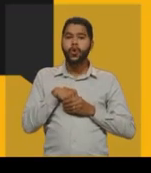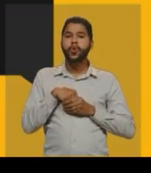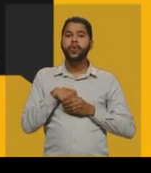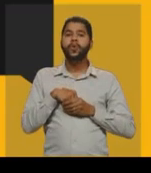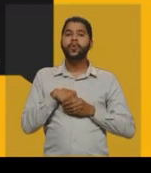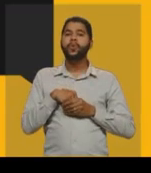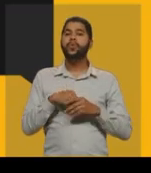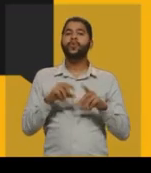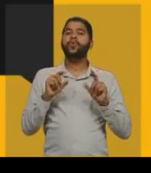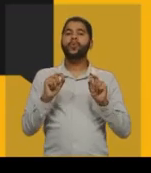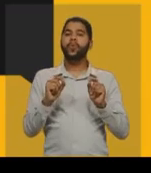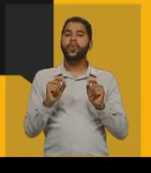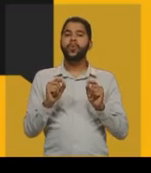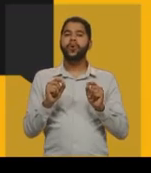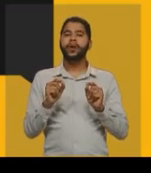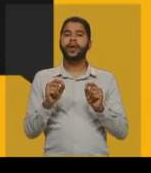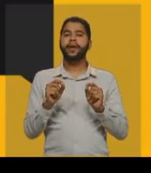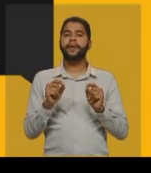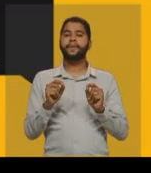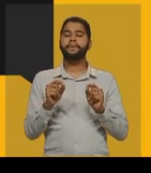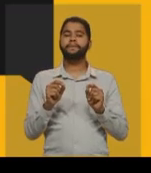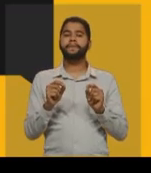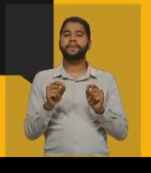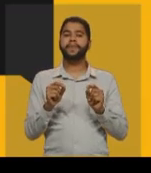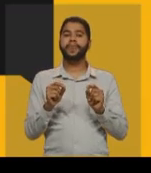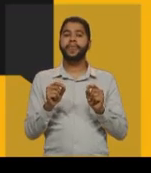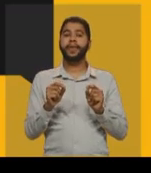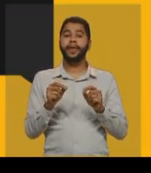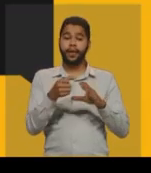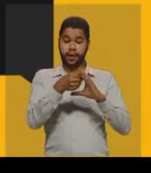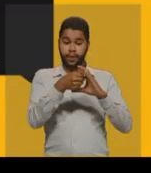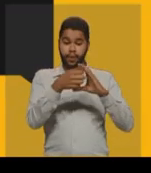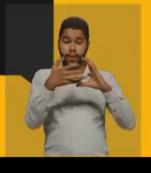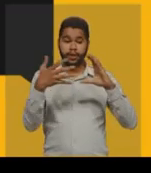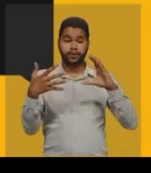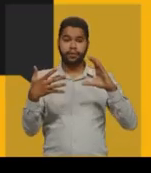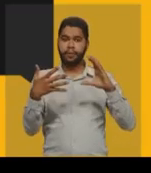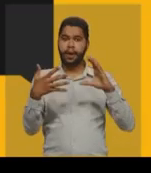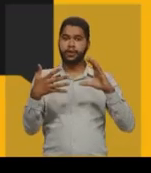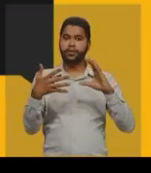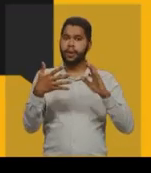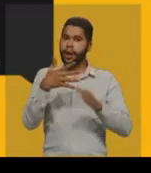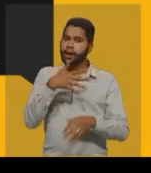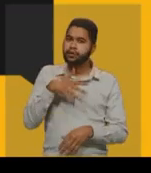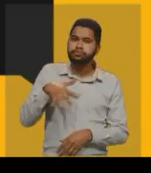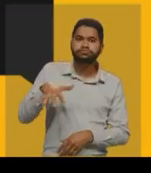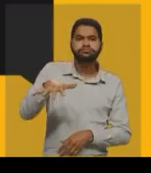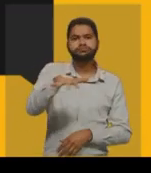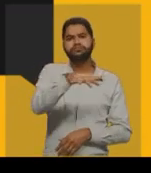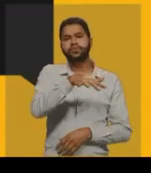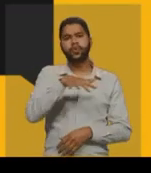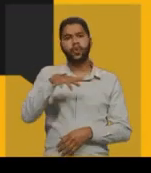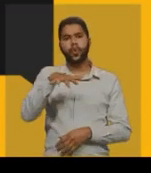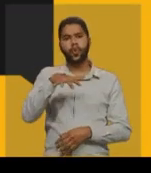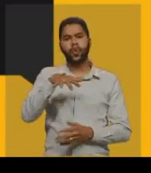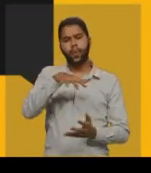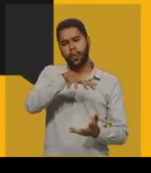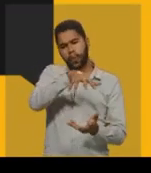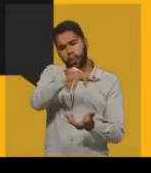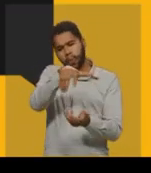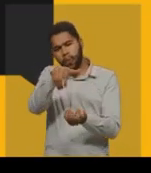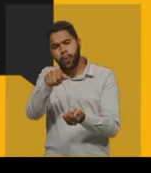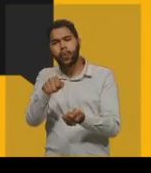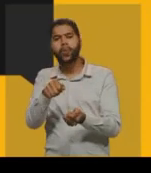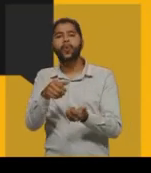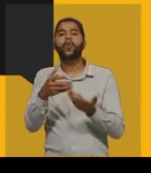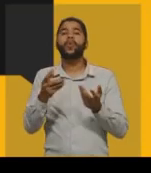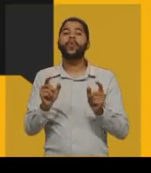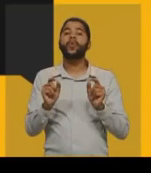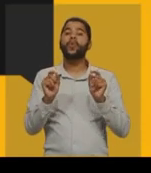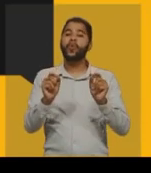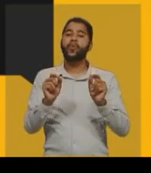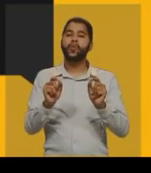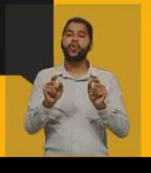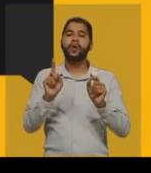ser particular, um aspecto universal. Esse aspecto universal do particular, ele chama então de substância